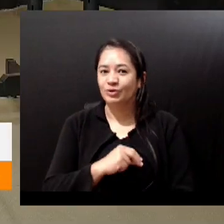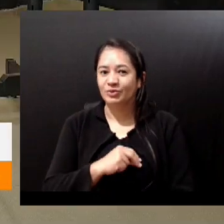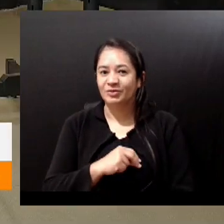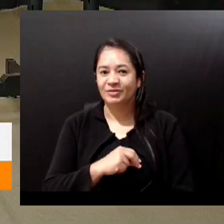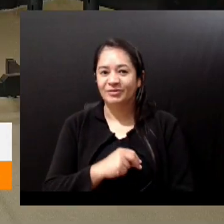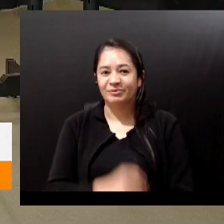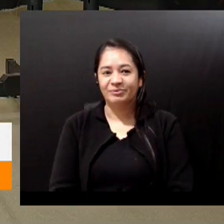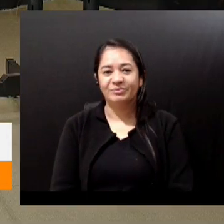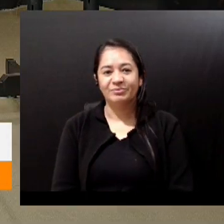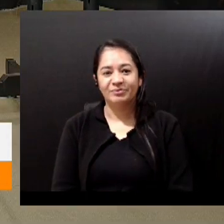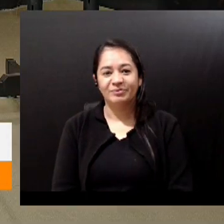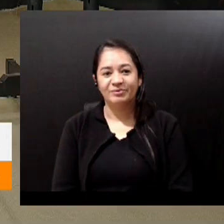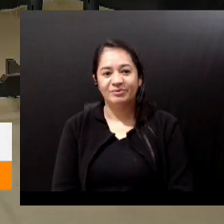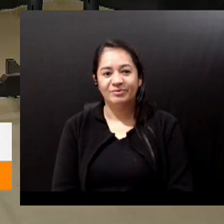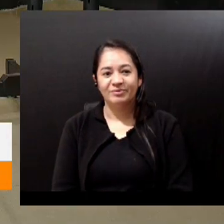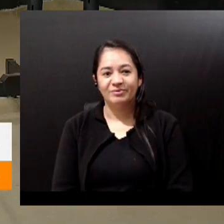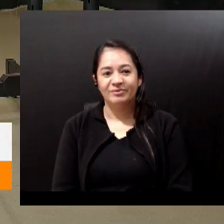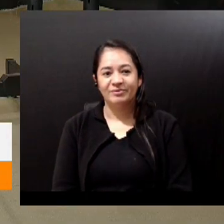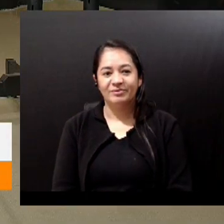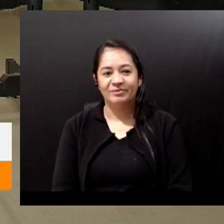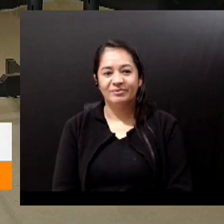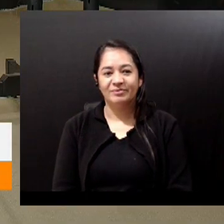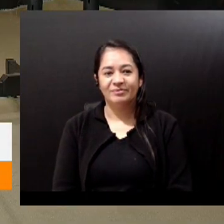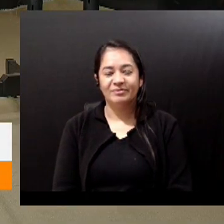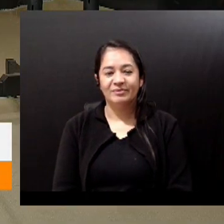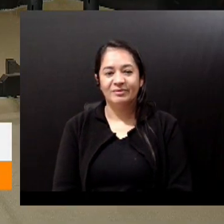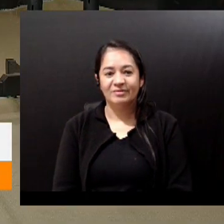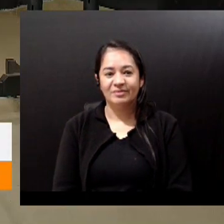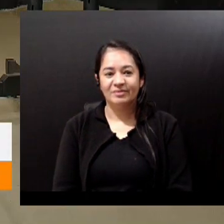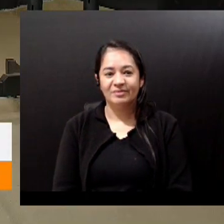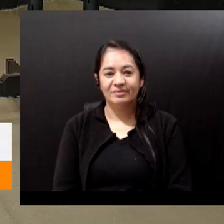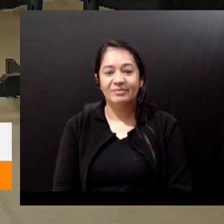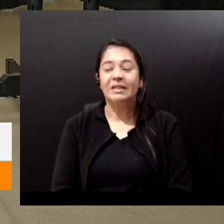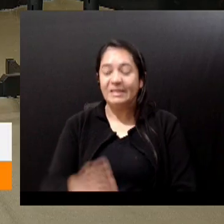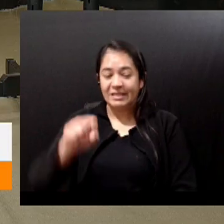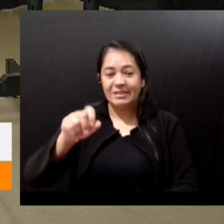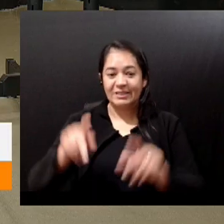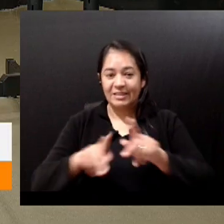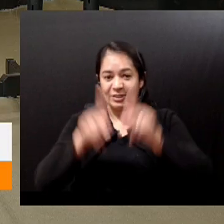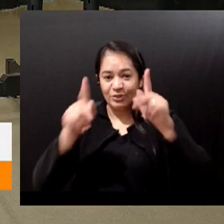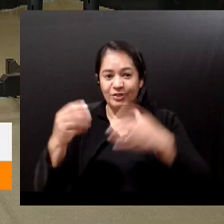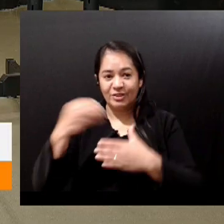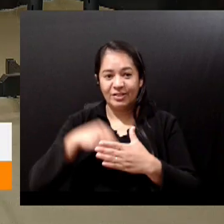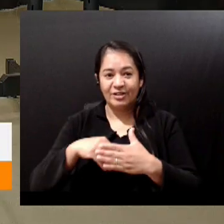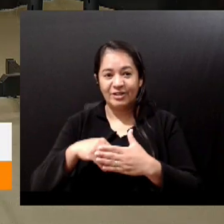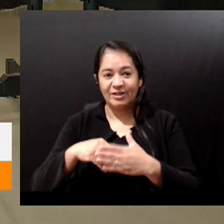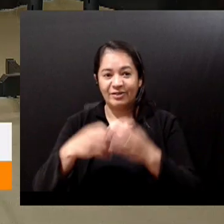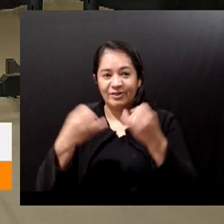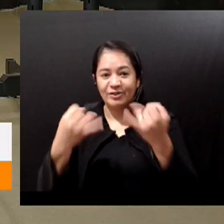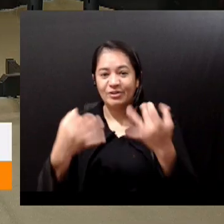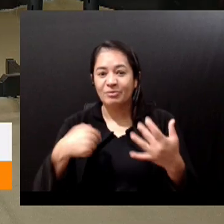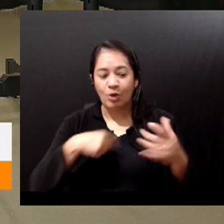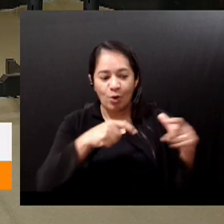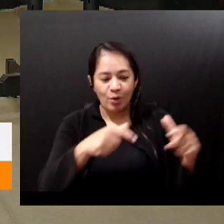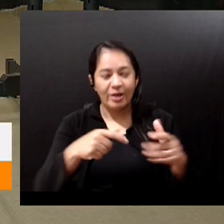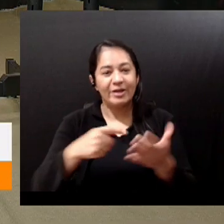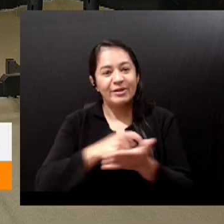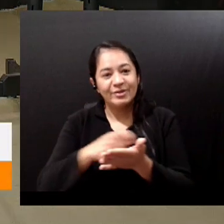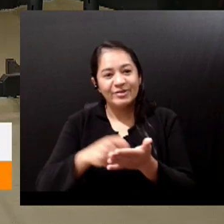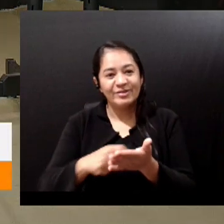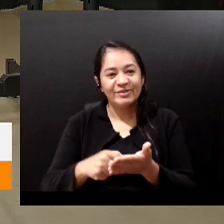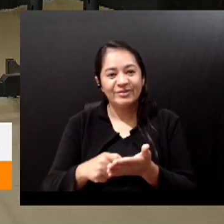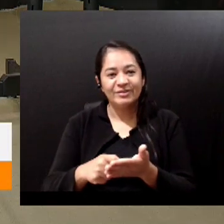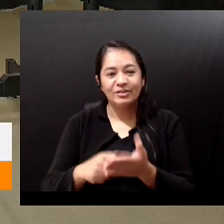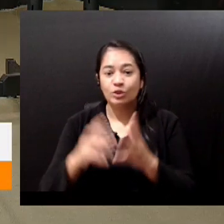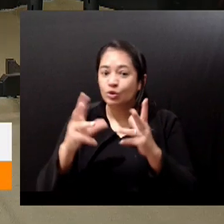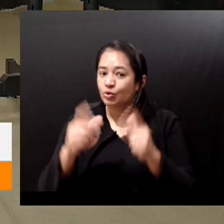no shopping? Esse eu escrevi. Aliás, é engraçado, no livro eu cito os lugares que eu escrevi o livro. Olha que legal. Eu falo todo, no